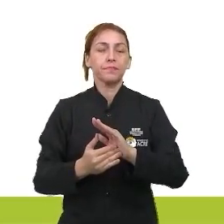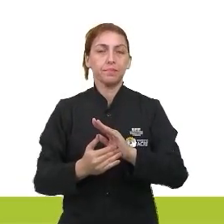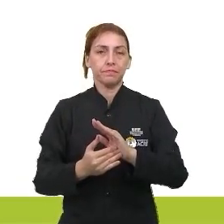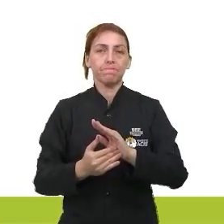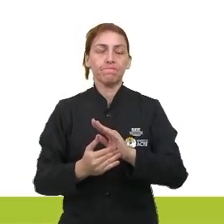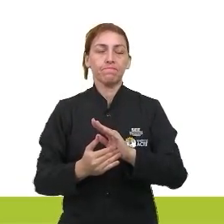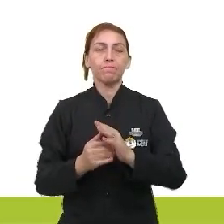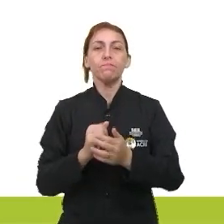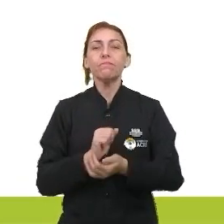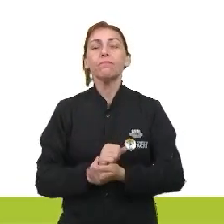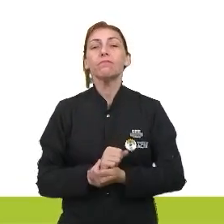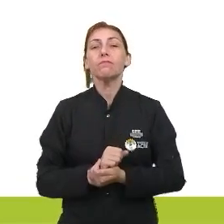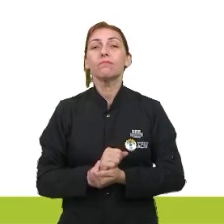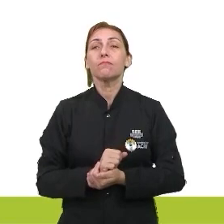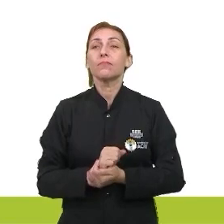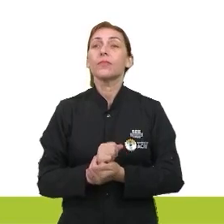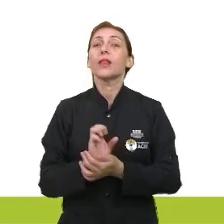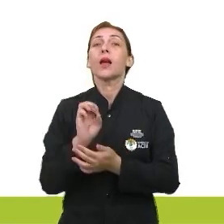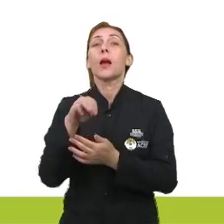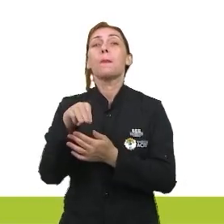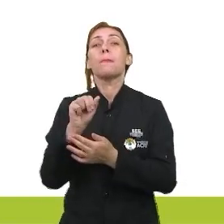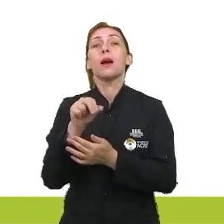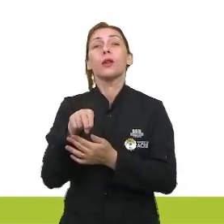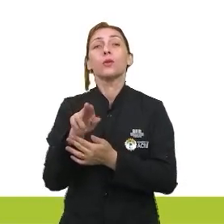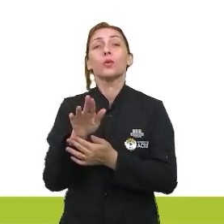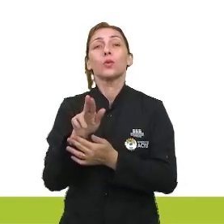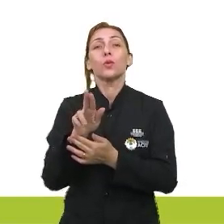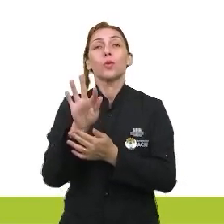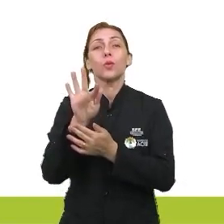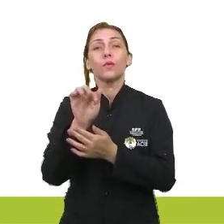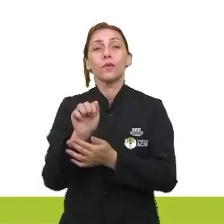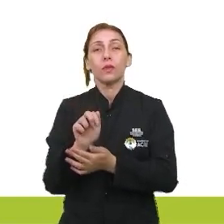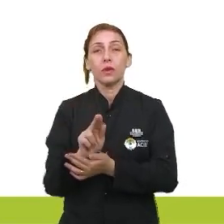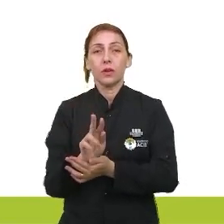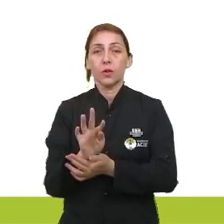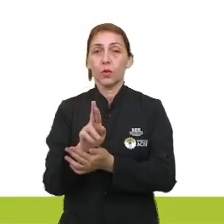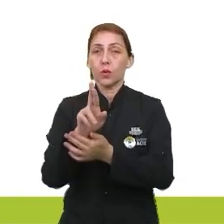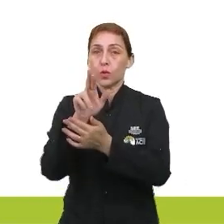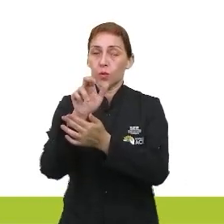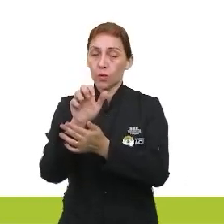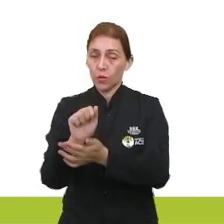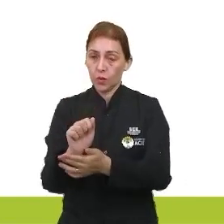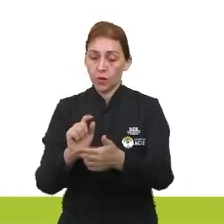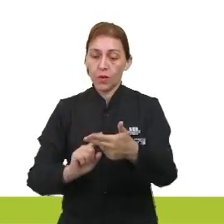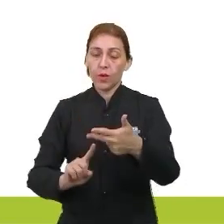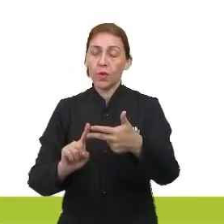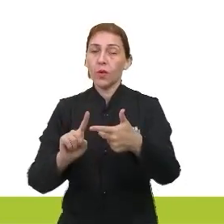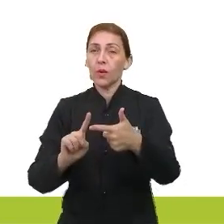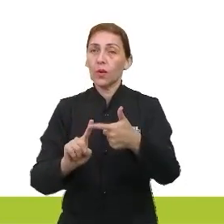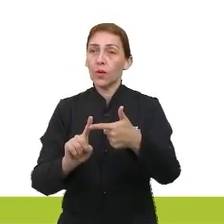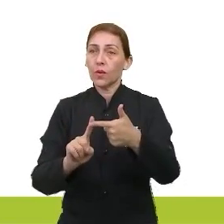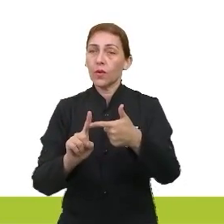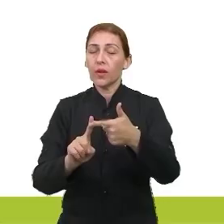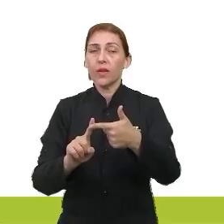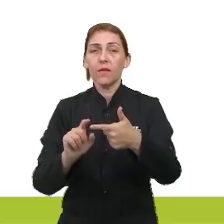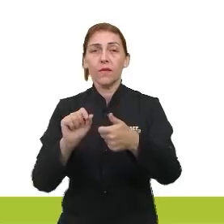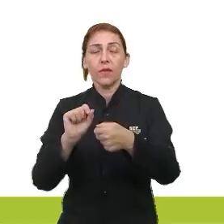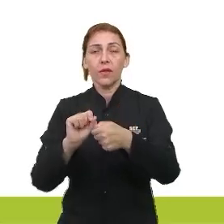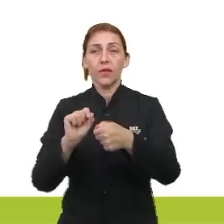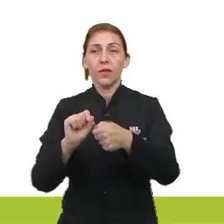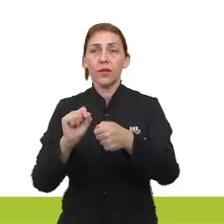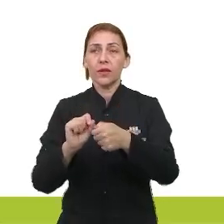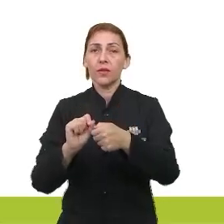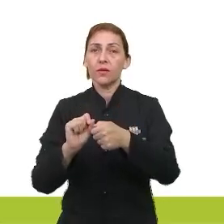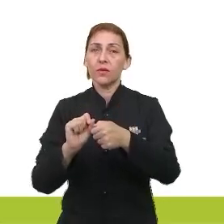bom? Na manufatura, o que vai acontecer? Esse próximo estágio, que funciona aí como